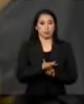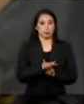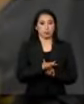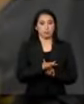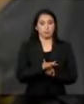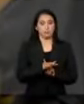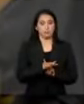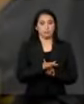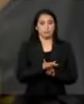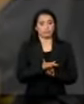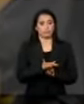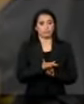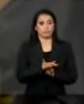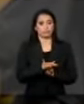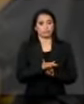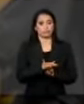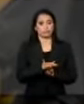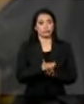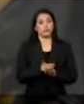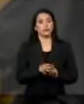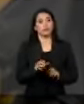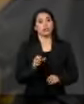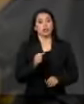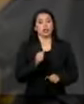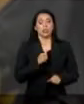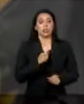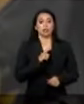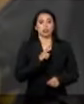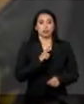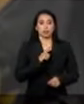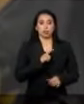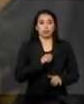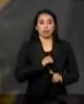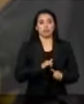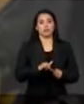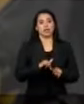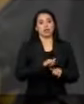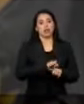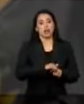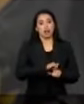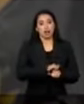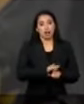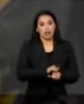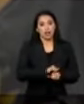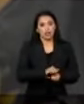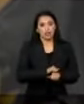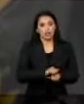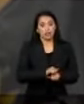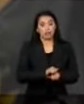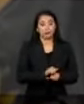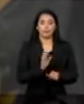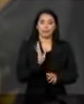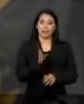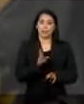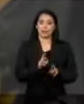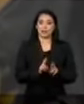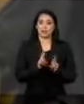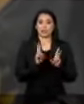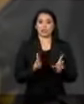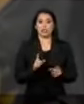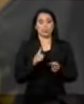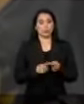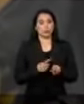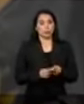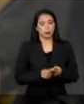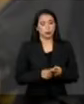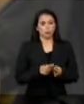Na sim, a denominada Operação Lava Jato, as coisas foram um pouco diferentes, porque alguém, não vou aqui